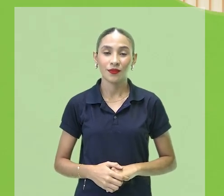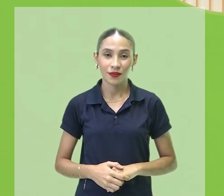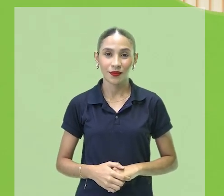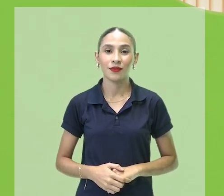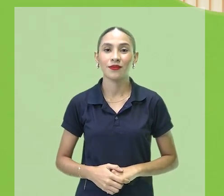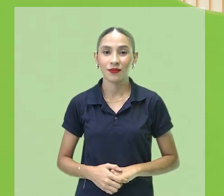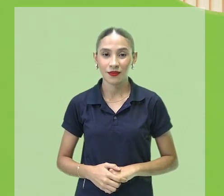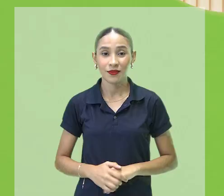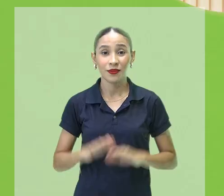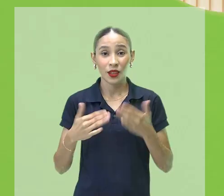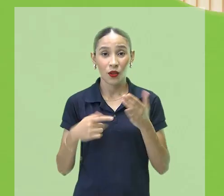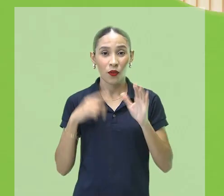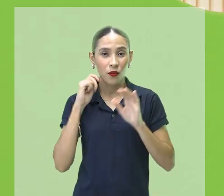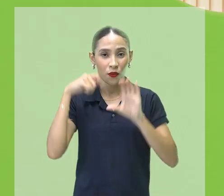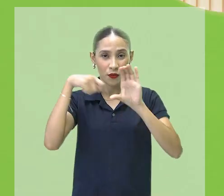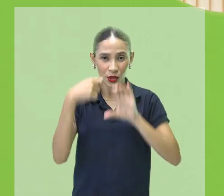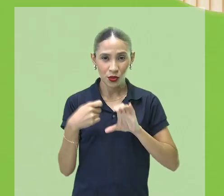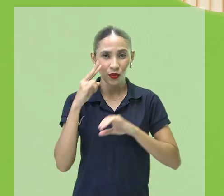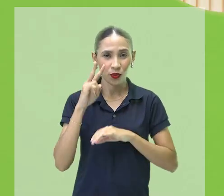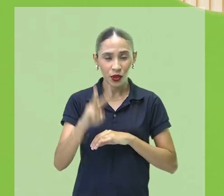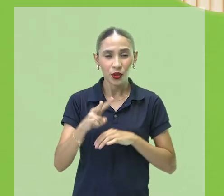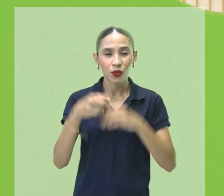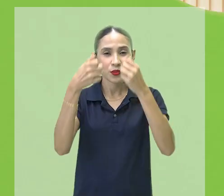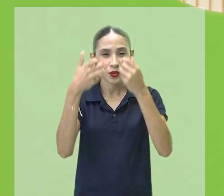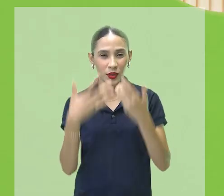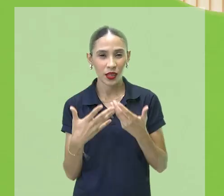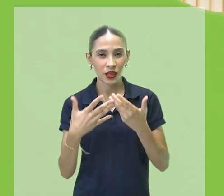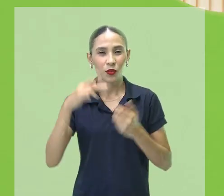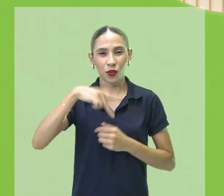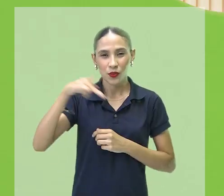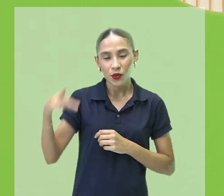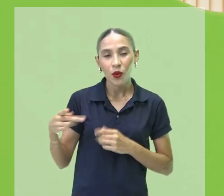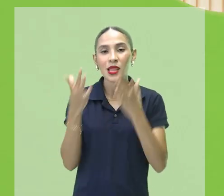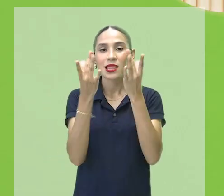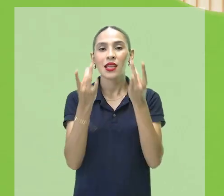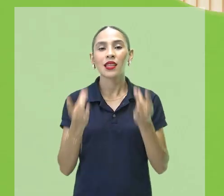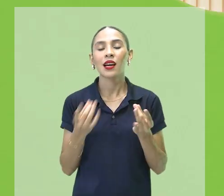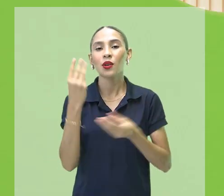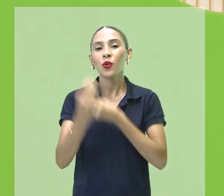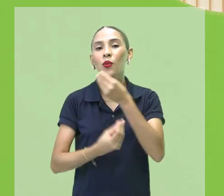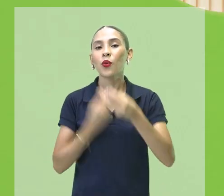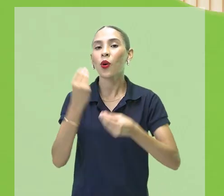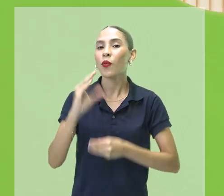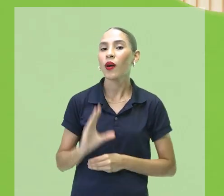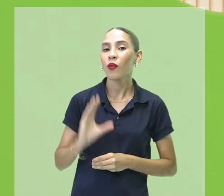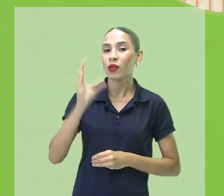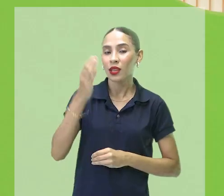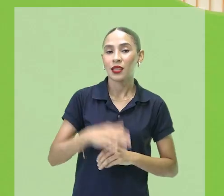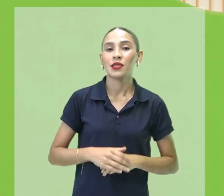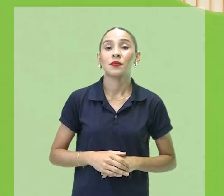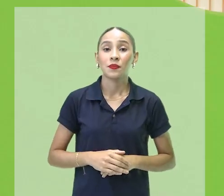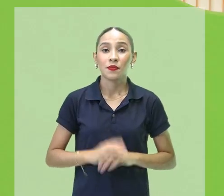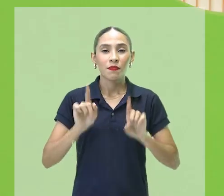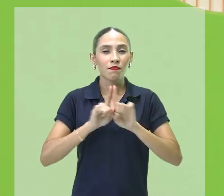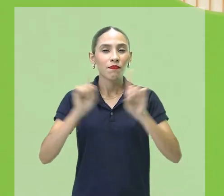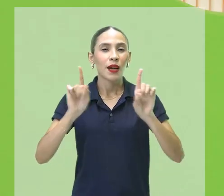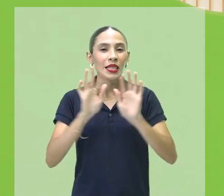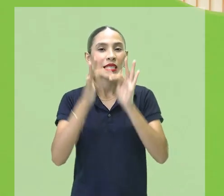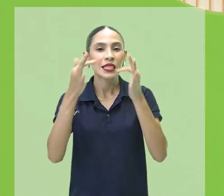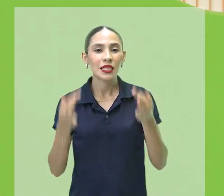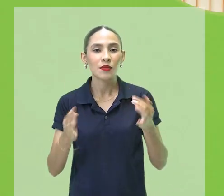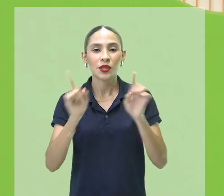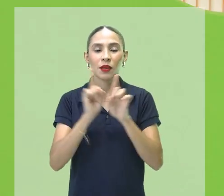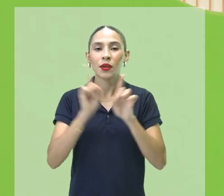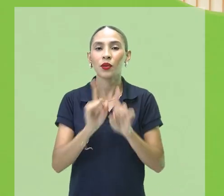Muito bem, pessoal. Viram aí o professor Dyson explicando aí em detalhes, né, como é que funciona aí, de uma forma simplificada,